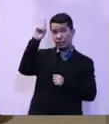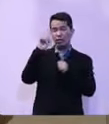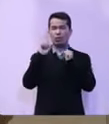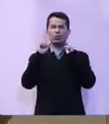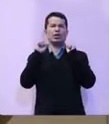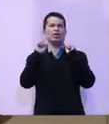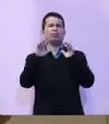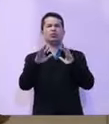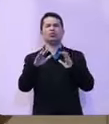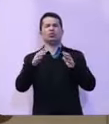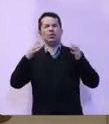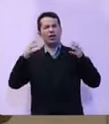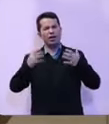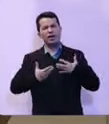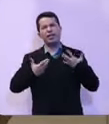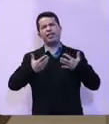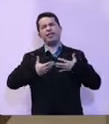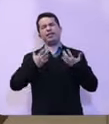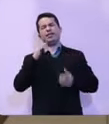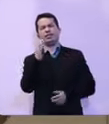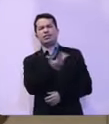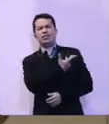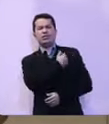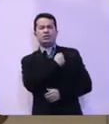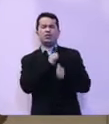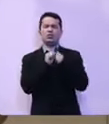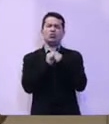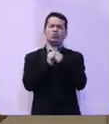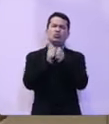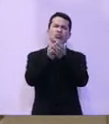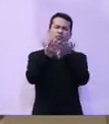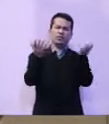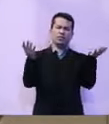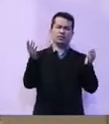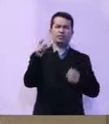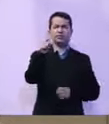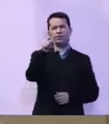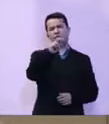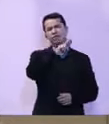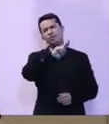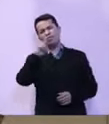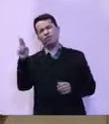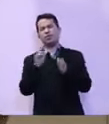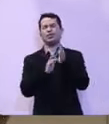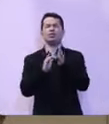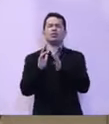alegria da salvação esteja na sua vida. É aquilo que eu oro em nome de Jesus a seu favor.